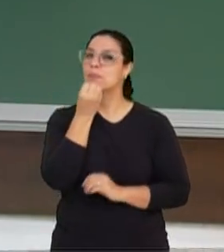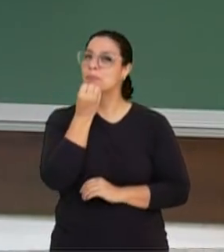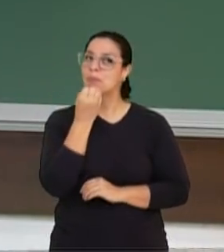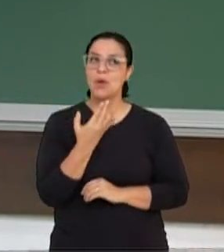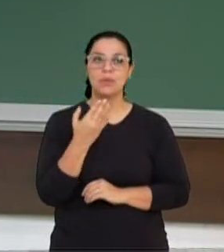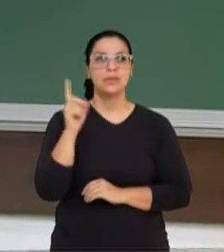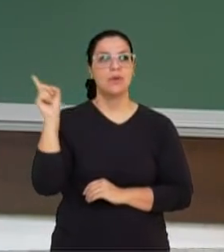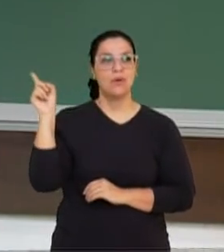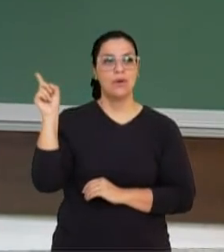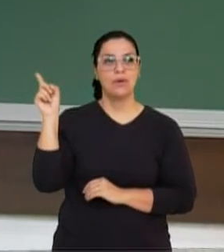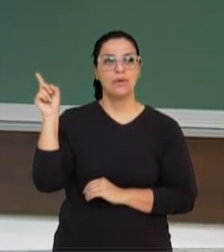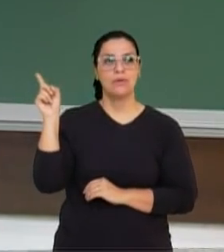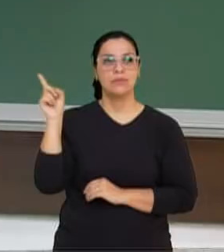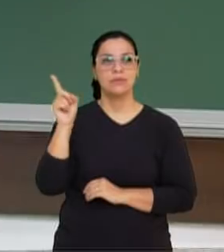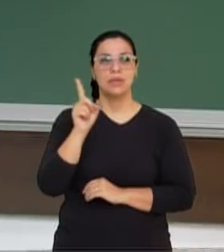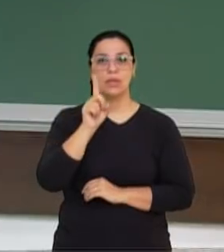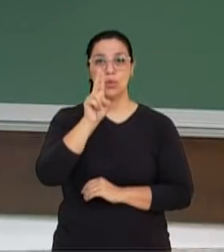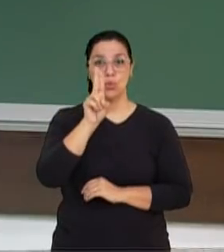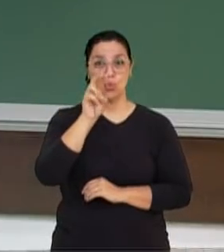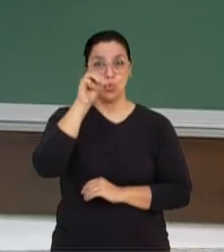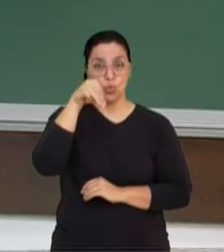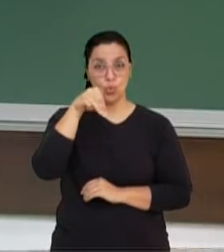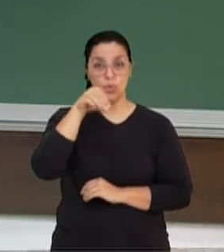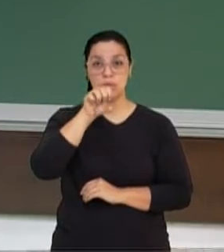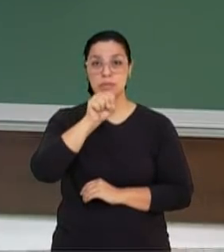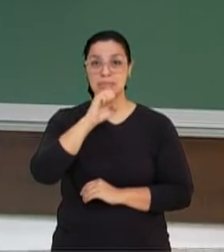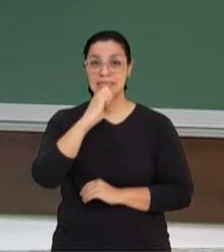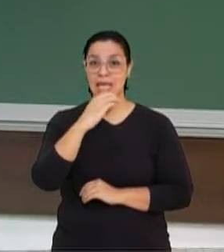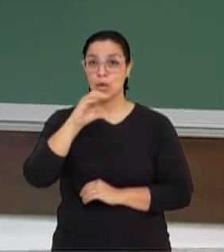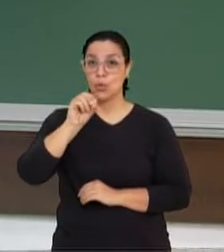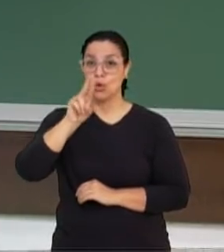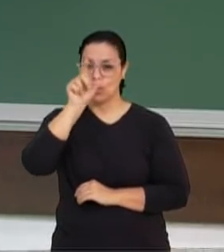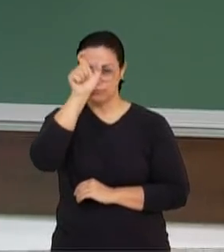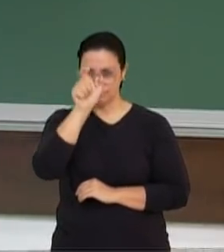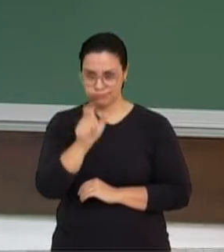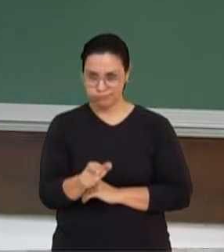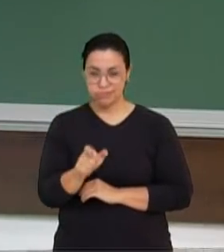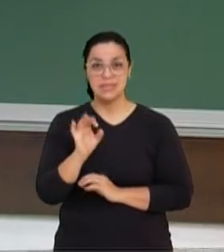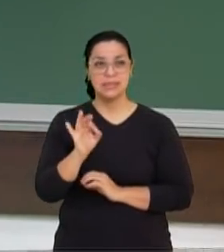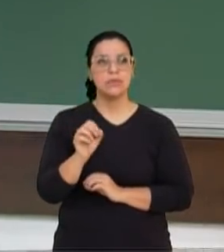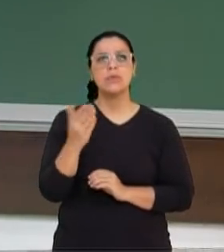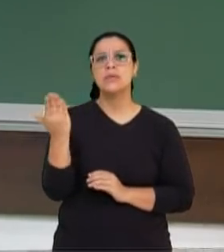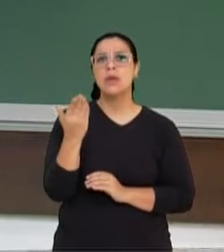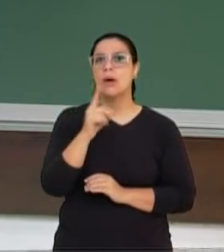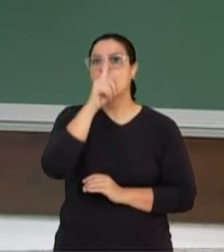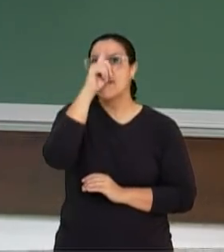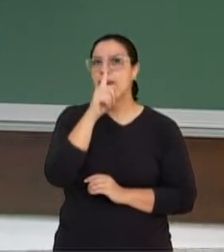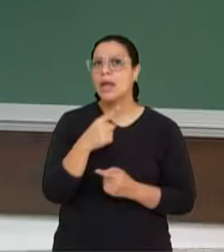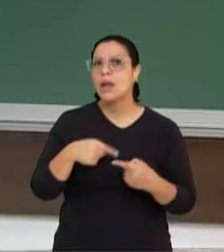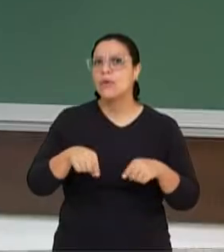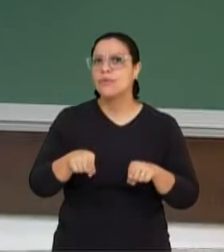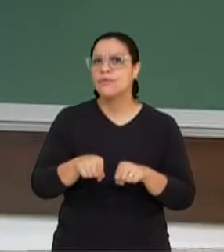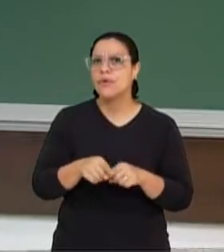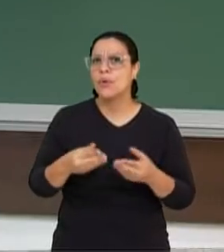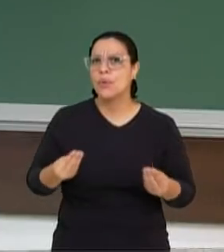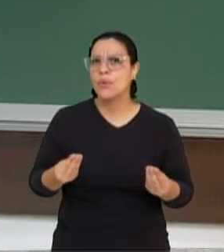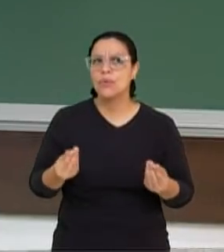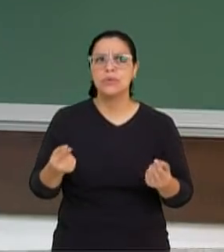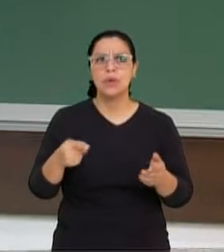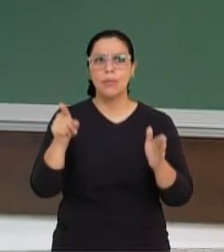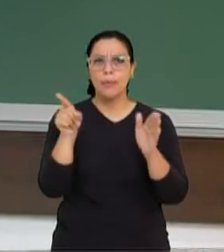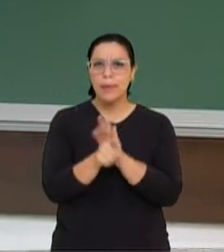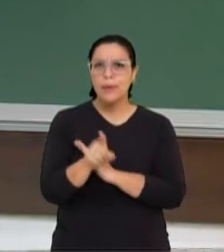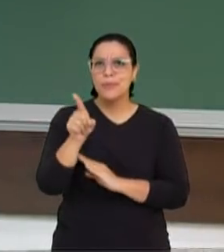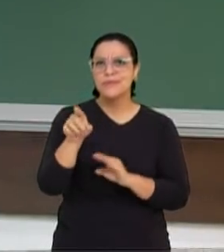bem, né? Então, é um século, né? E agora? Mas a professora já retorna com outra